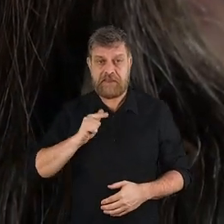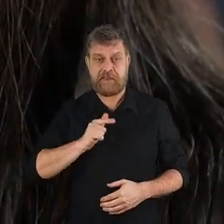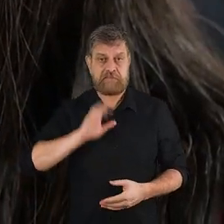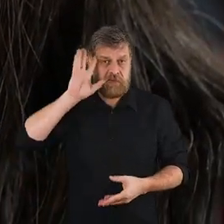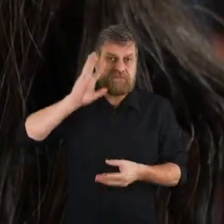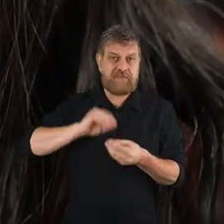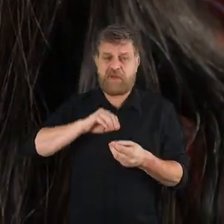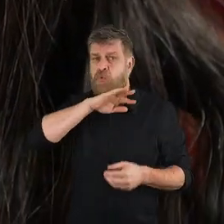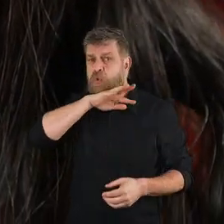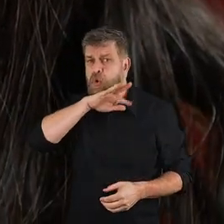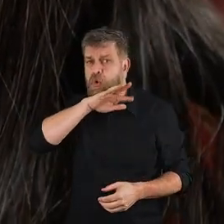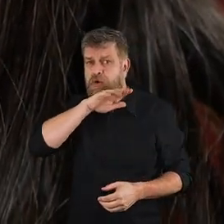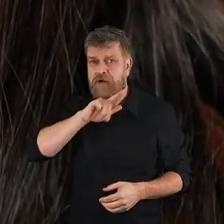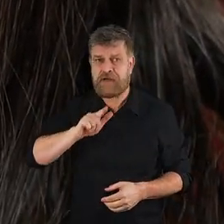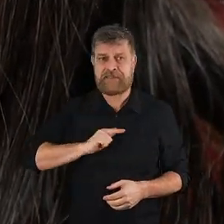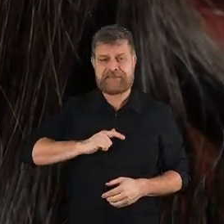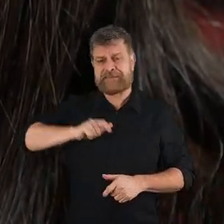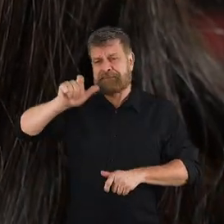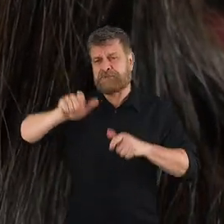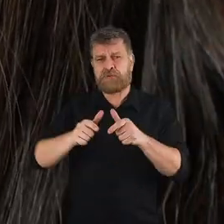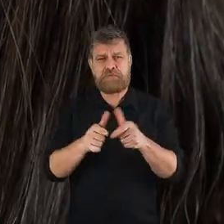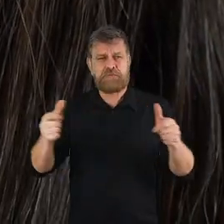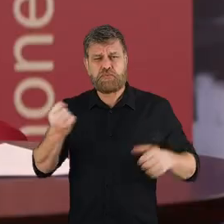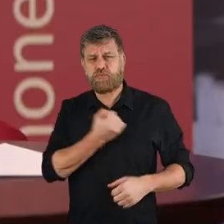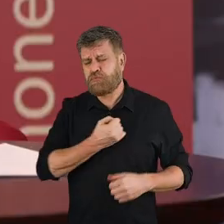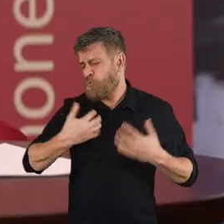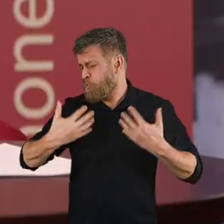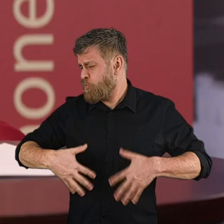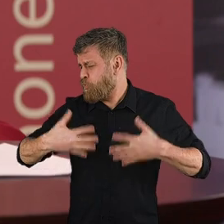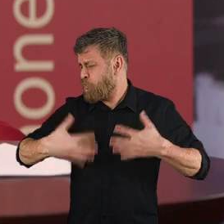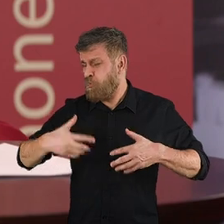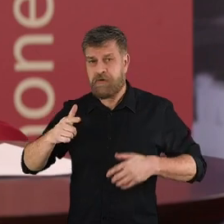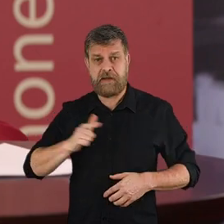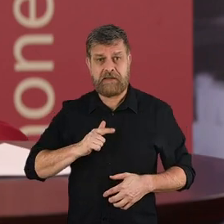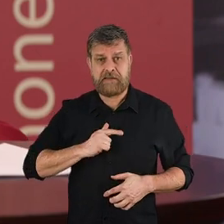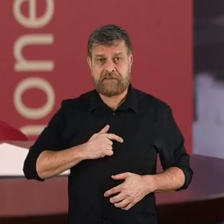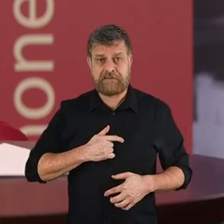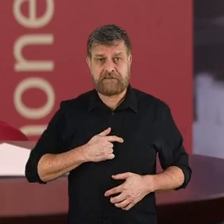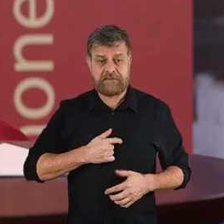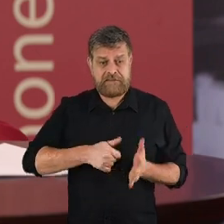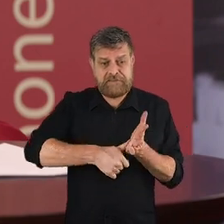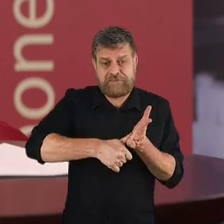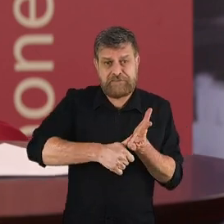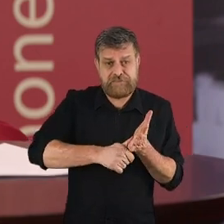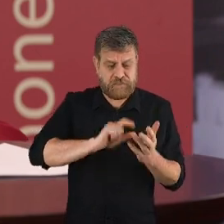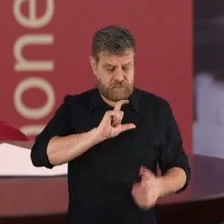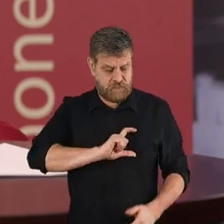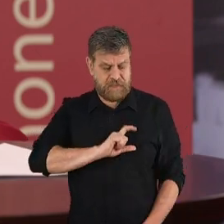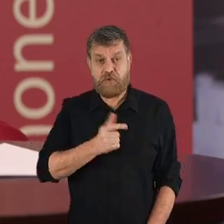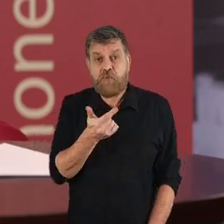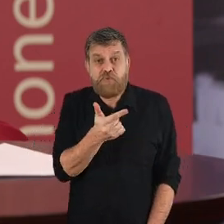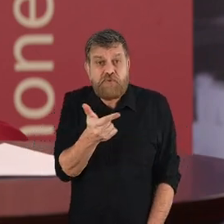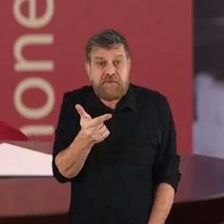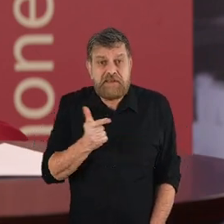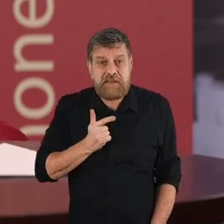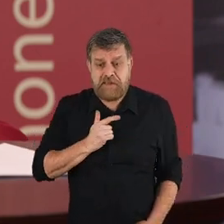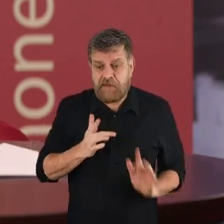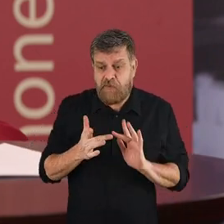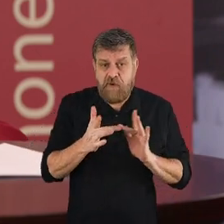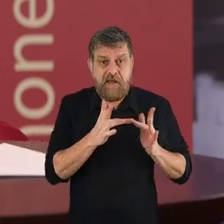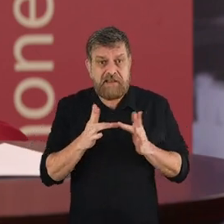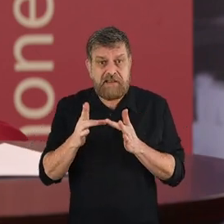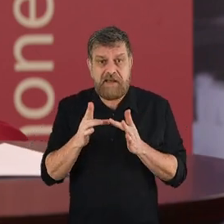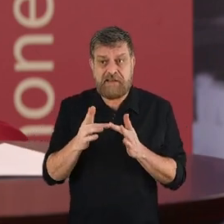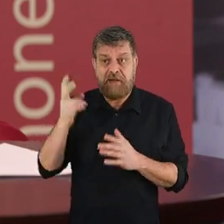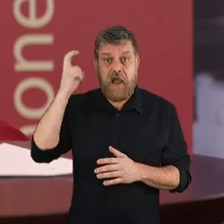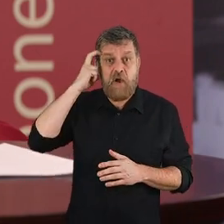um horror. Milhões e milhões de pessoas que não têm documentos, né, que não tem contato, perderam contato